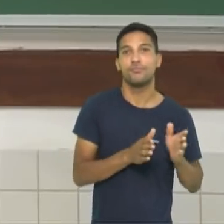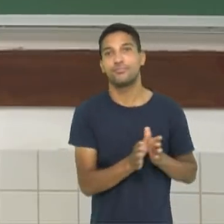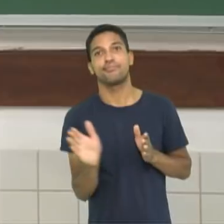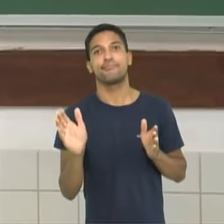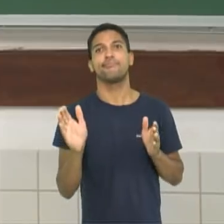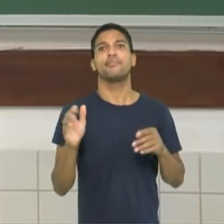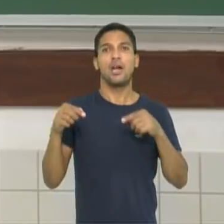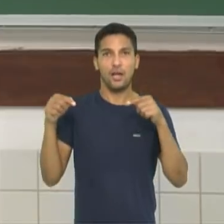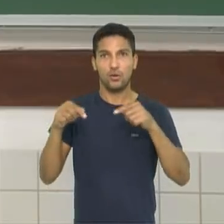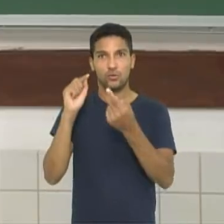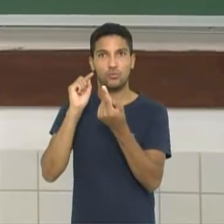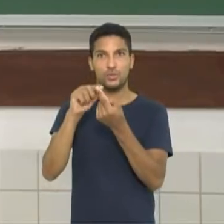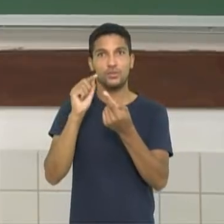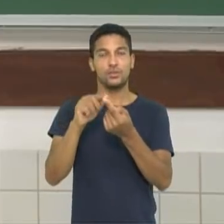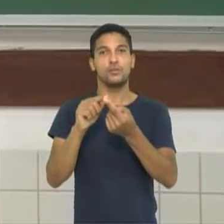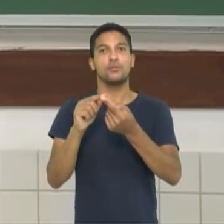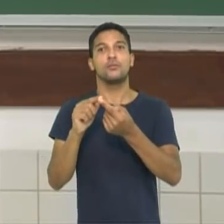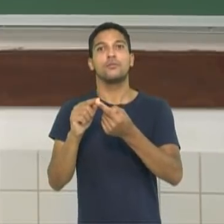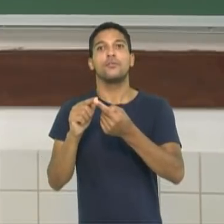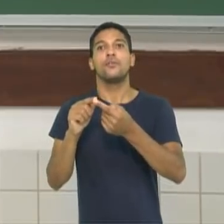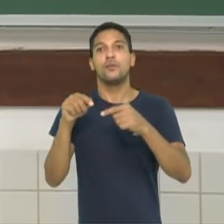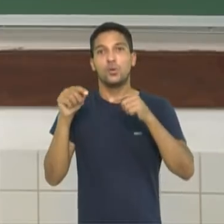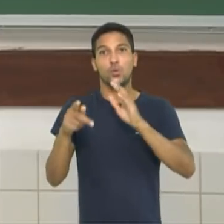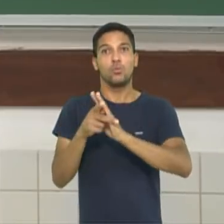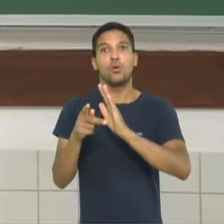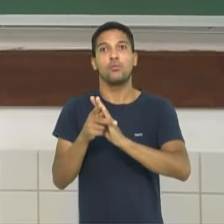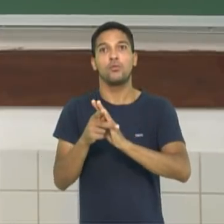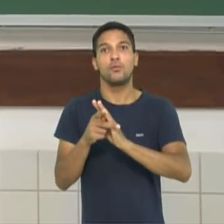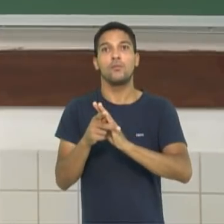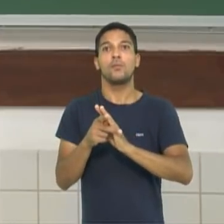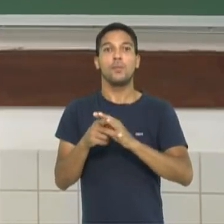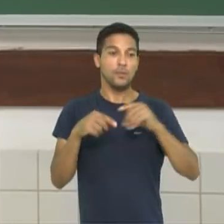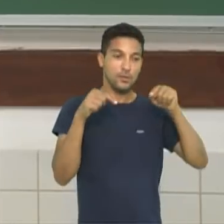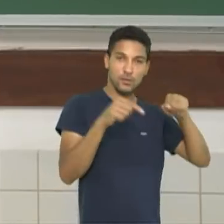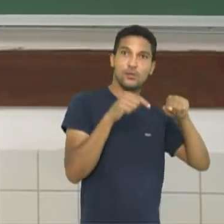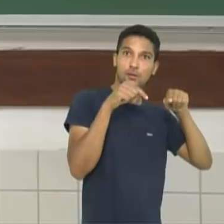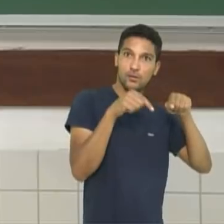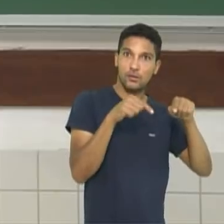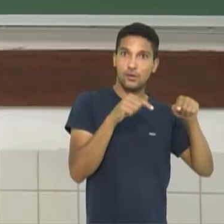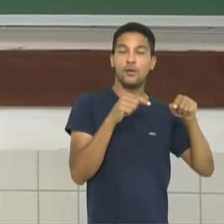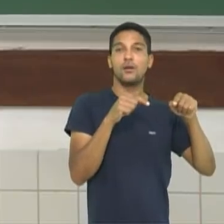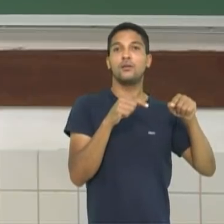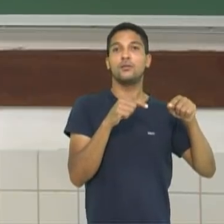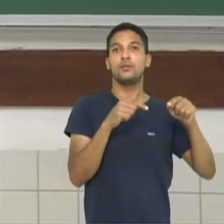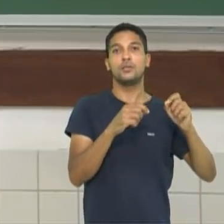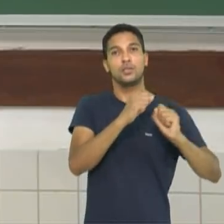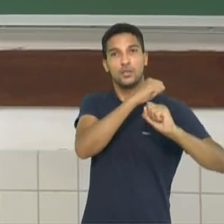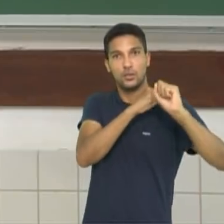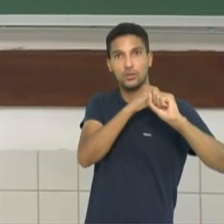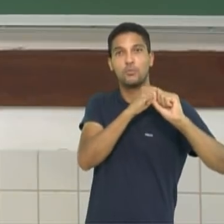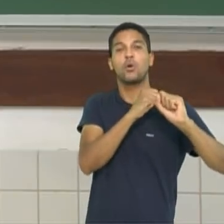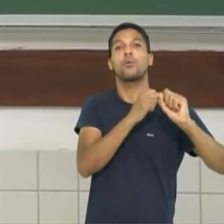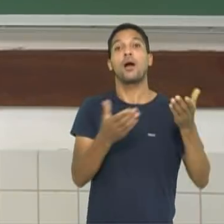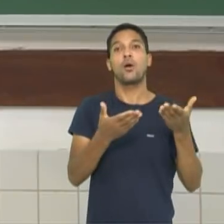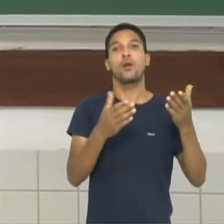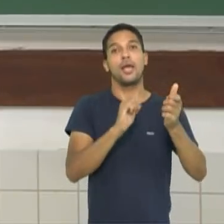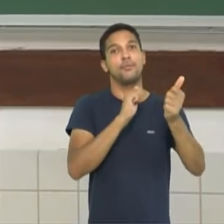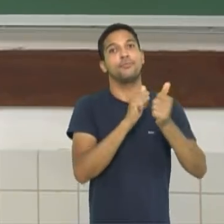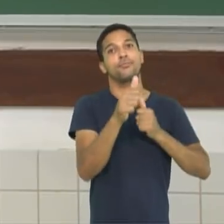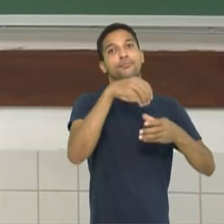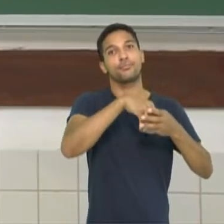guerras, ou ao treinamento, ou ao preparo para as guerras, né? Mas com o surgimento da pólvora, das armas